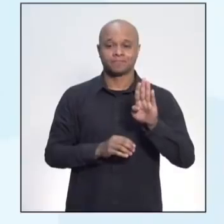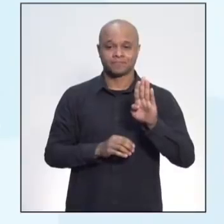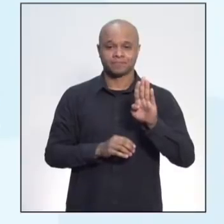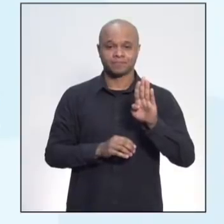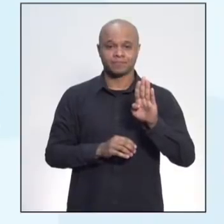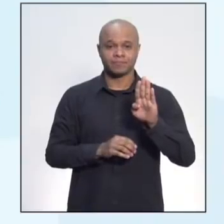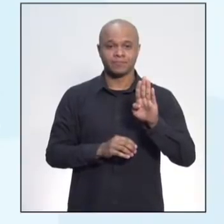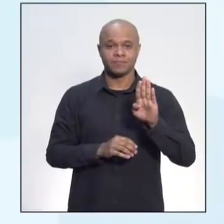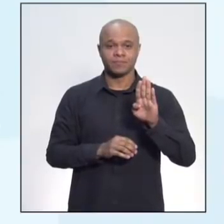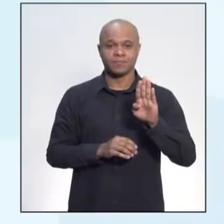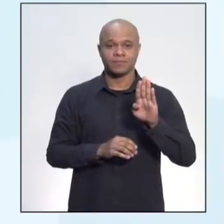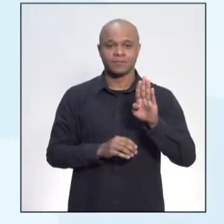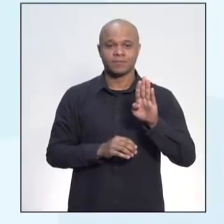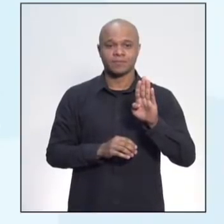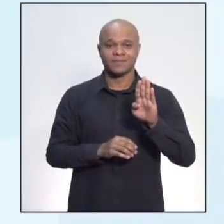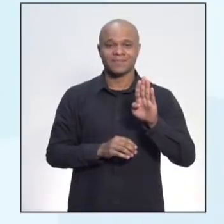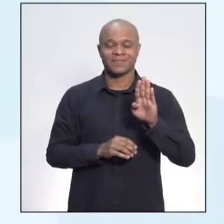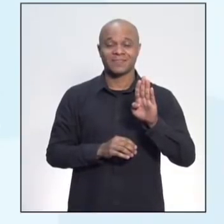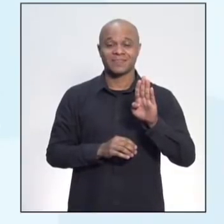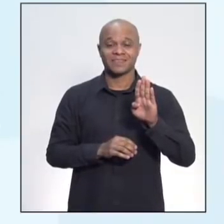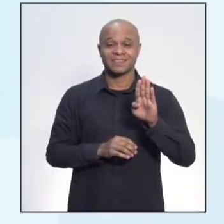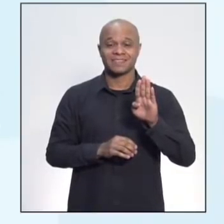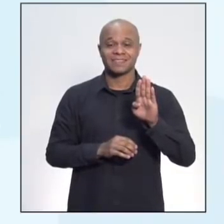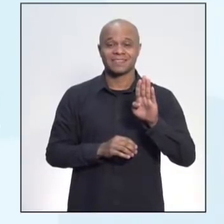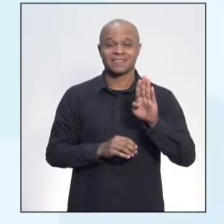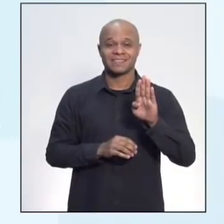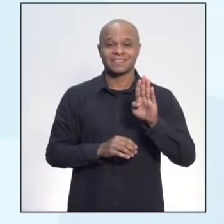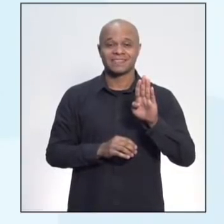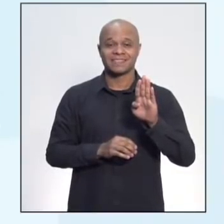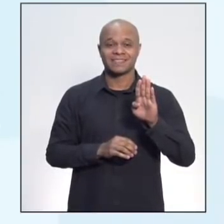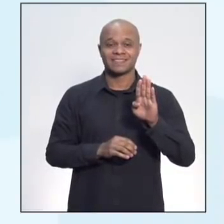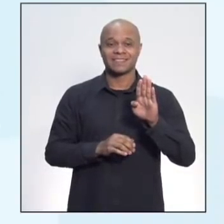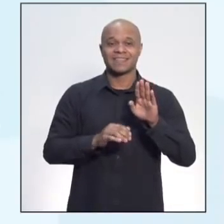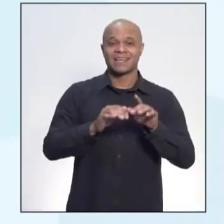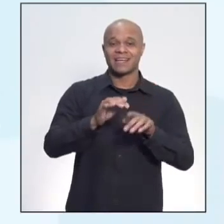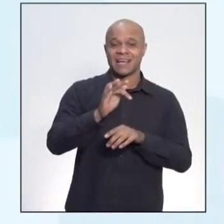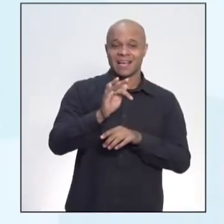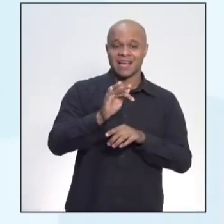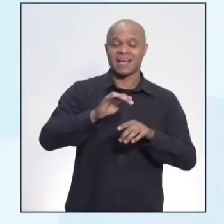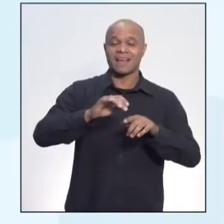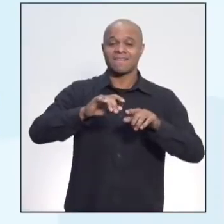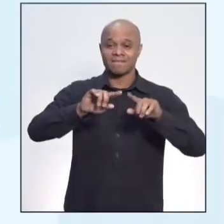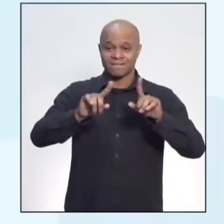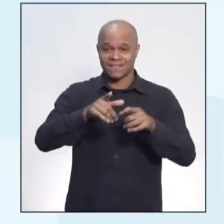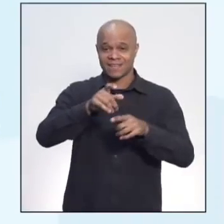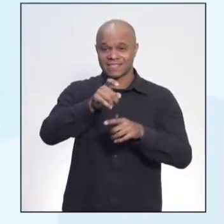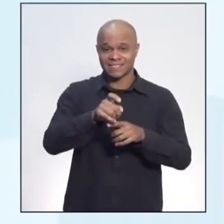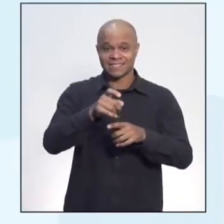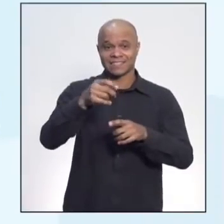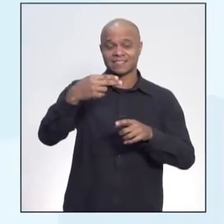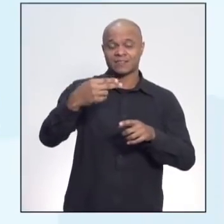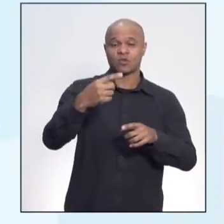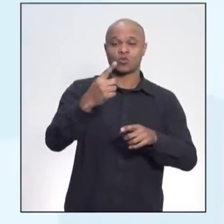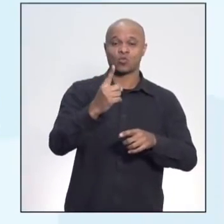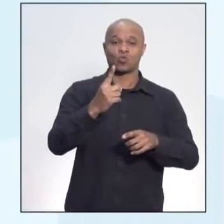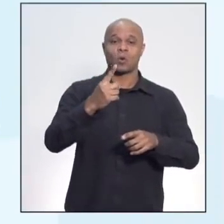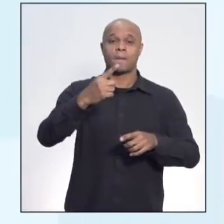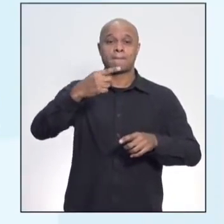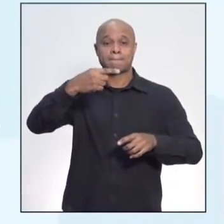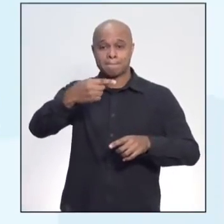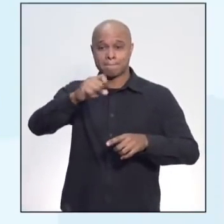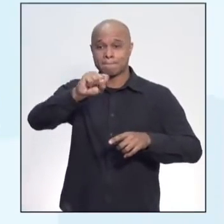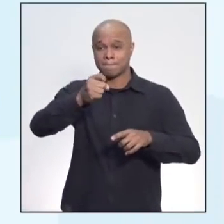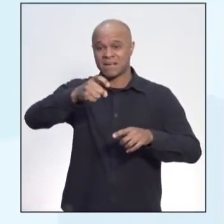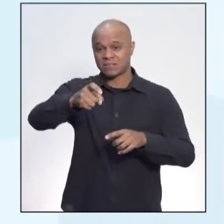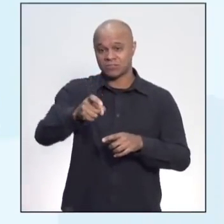eu fiz de propósito, eu fiz uma pegadinha, eu inverti a posição, para você perceber que o valor do A é aquele que